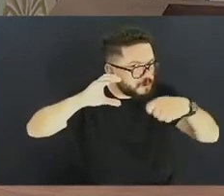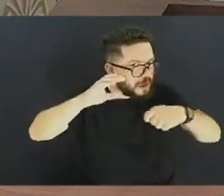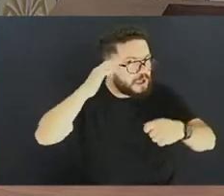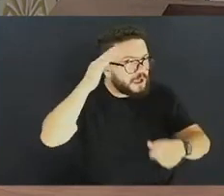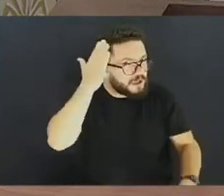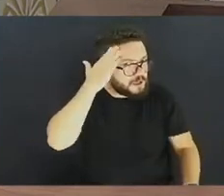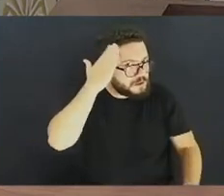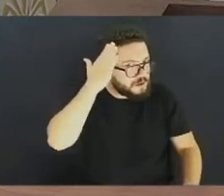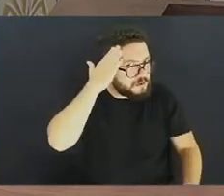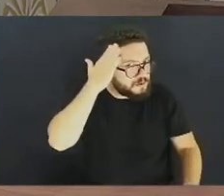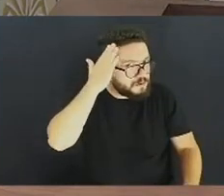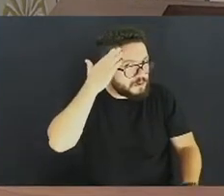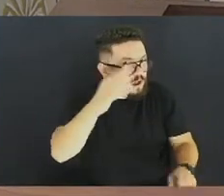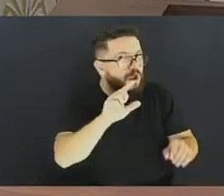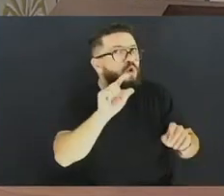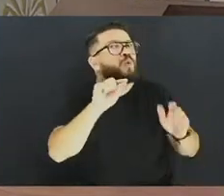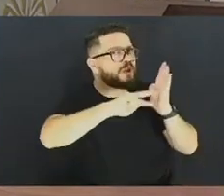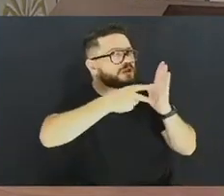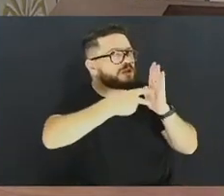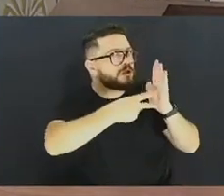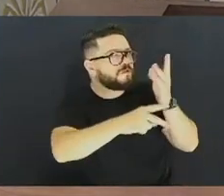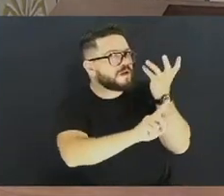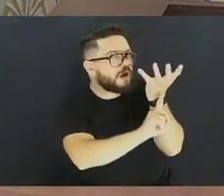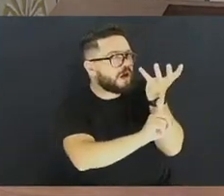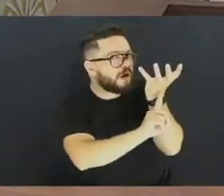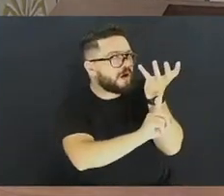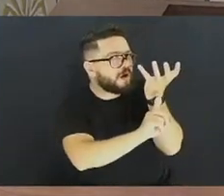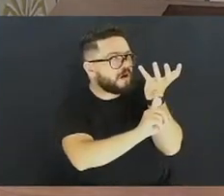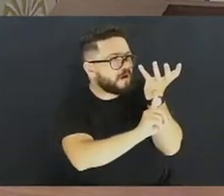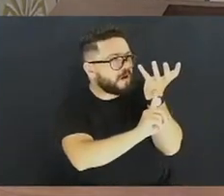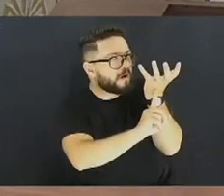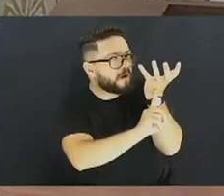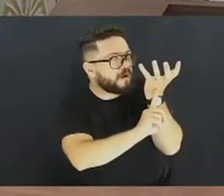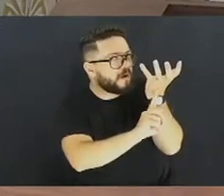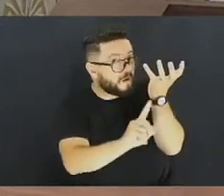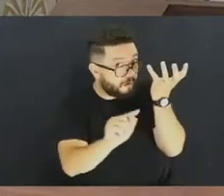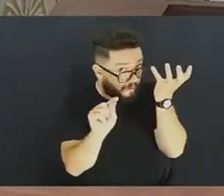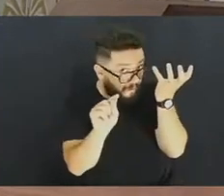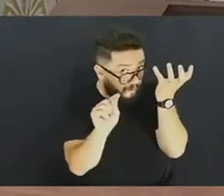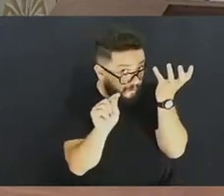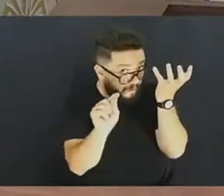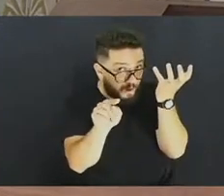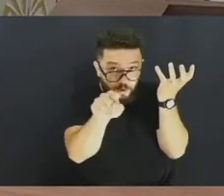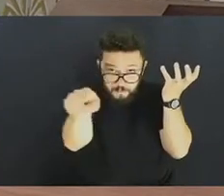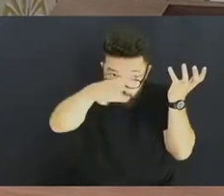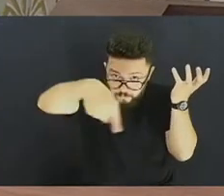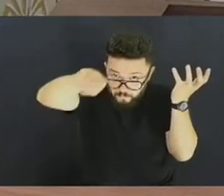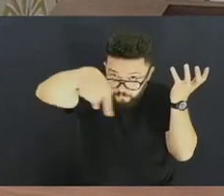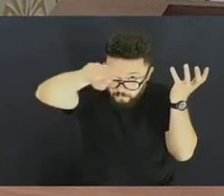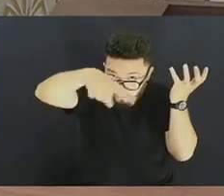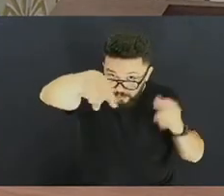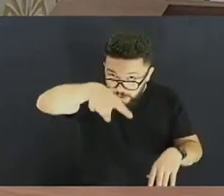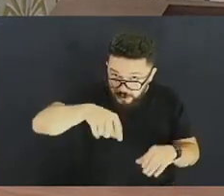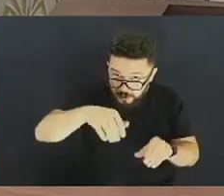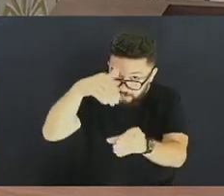a Araucária. Por quê? Porque vocês a votaram como planta símbolo da cidade, que ela já era